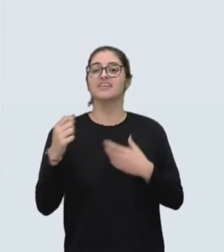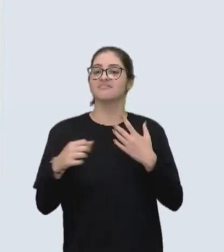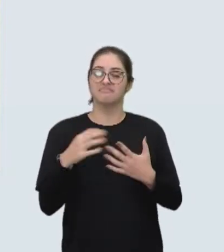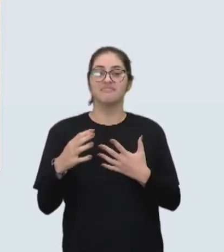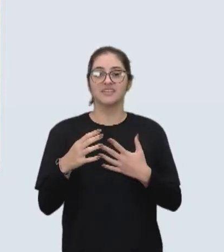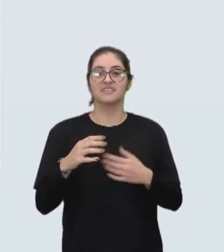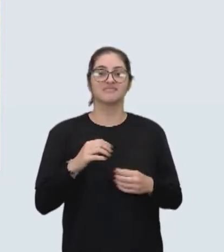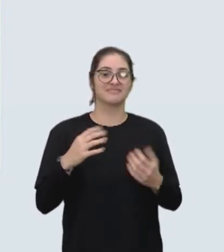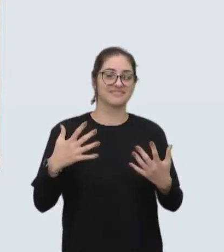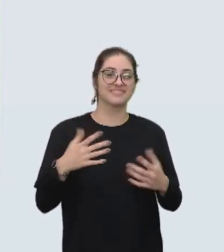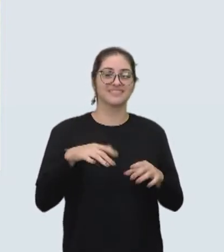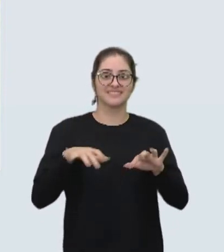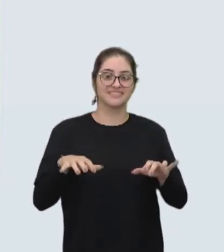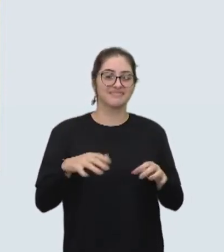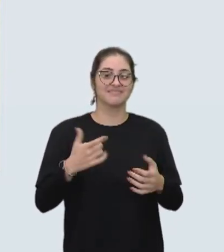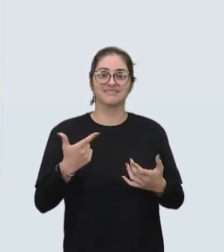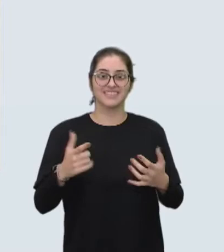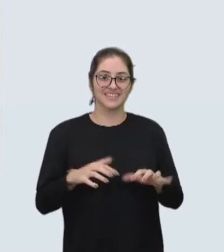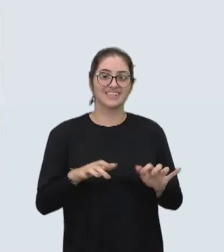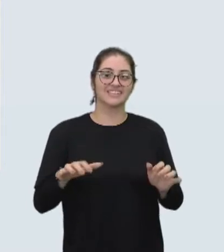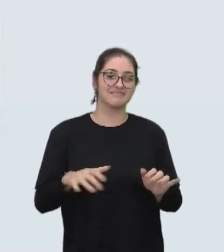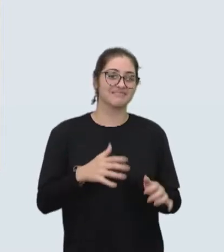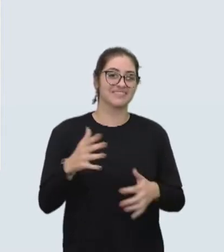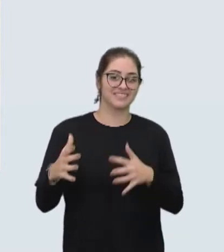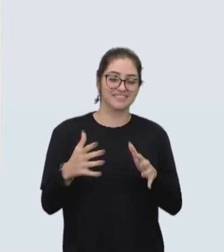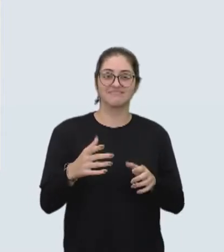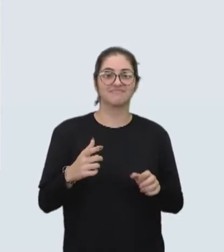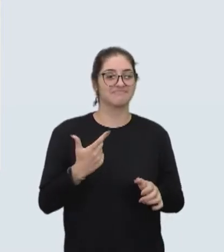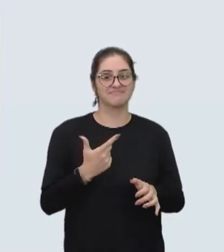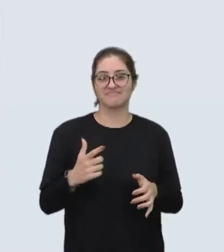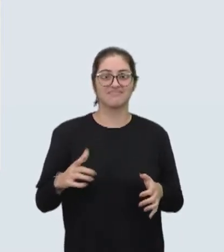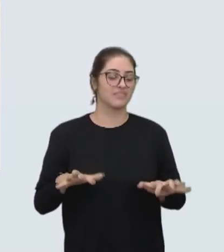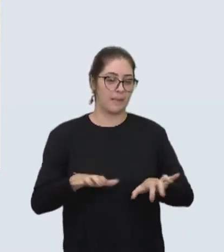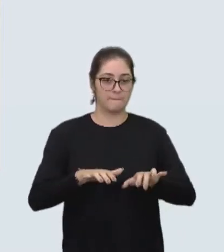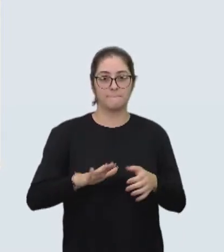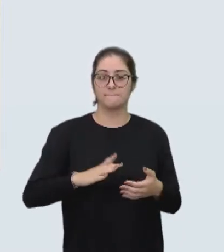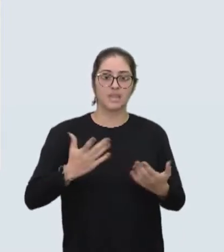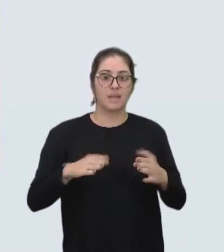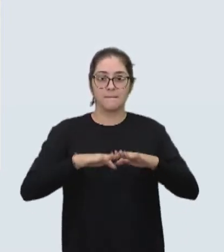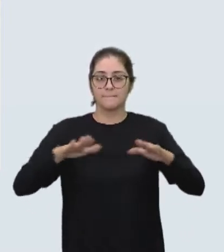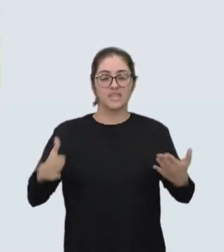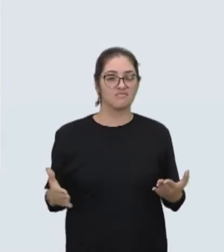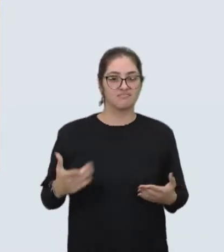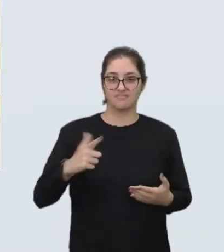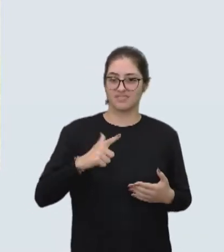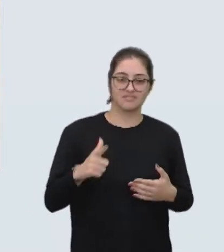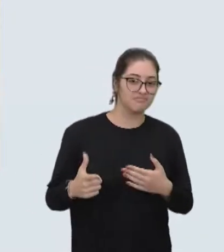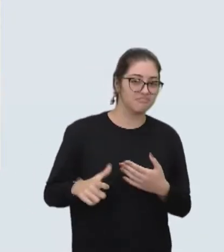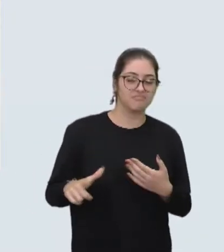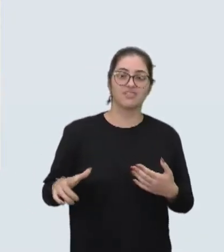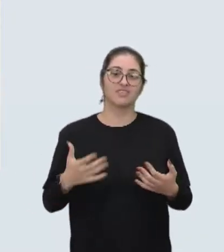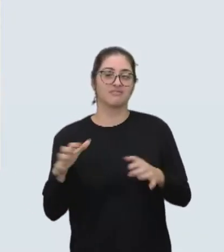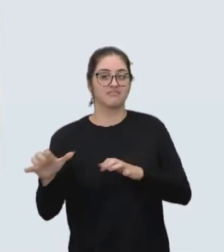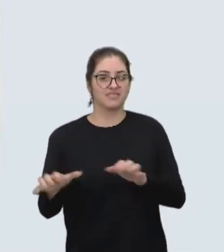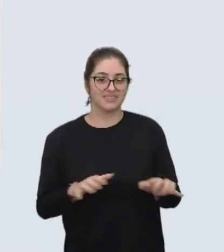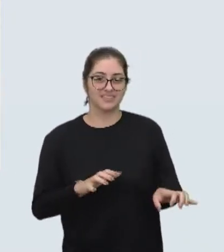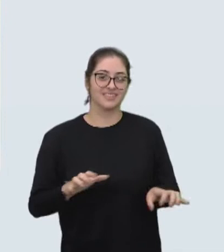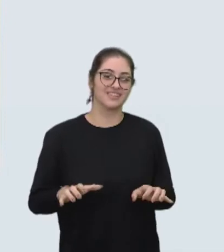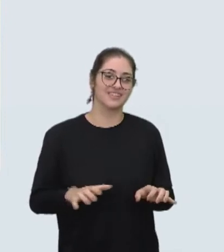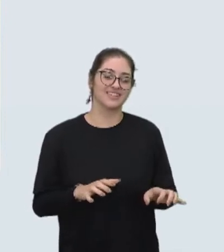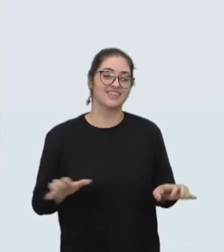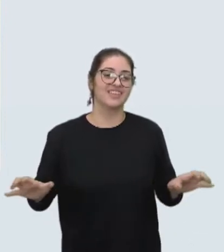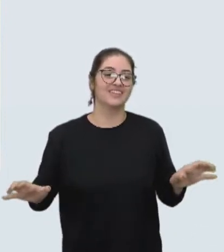piano, então eu tinha que dedilhar em cima da mesa, ela dizia. Depois eu ia para a aula, o piano ela tinha, e